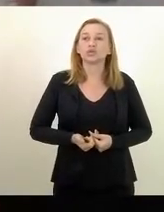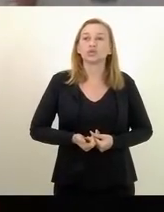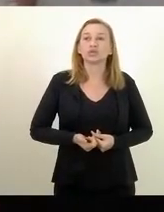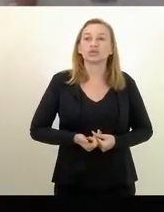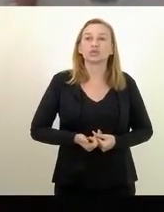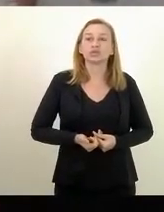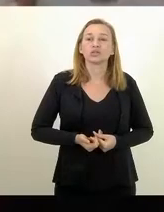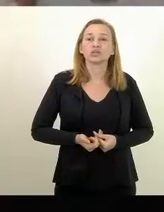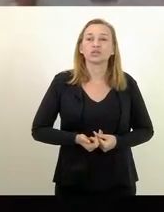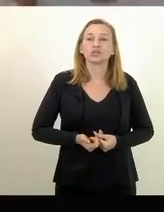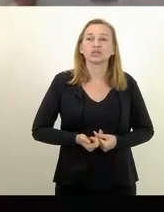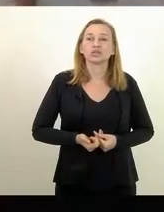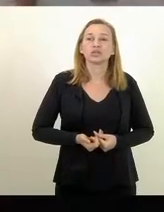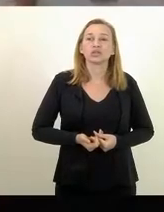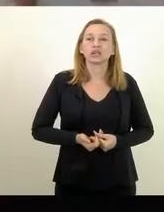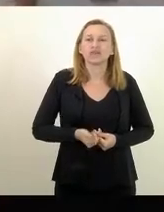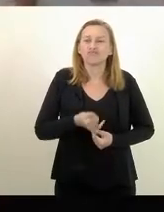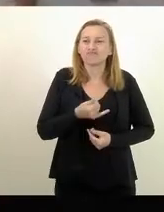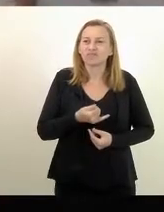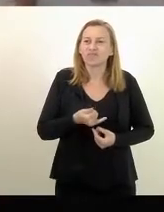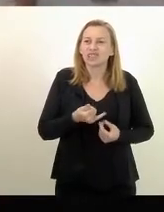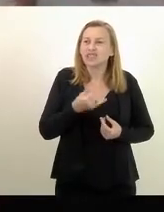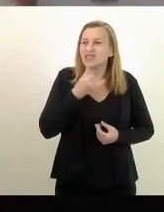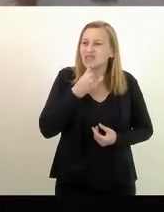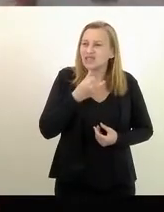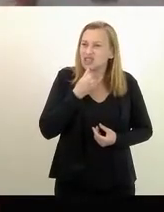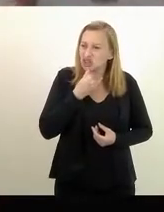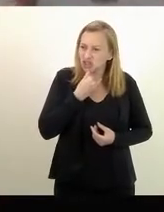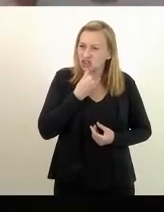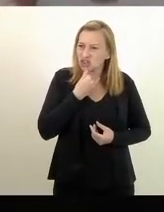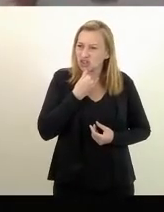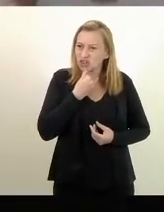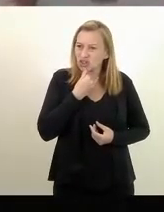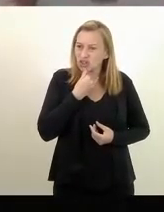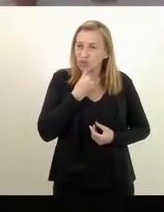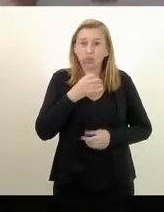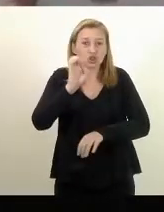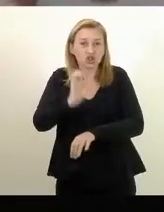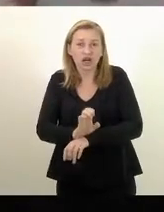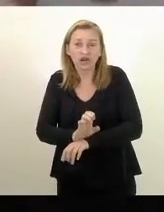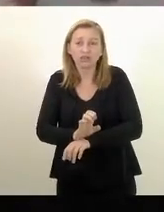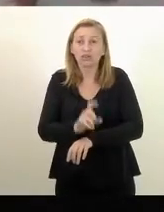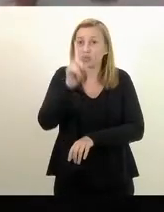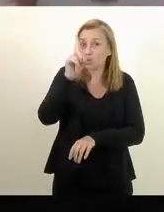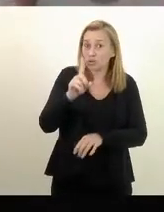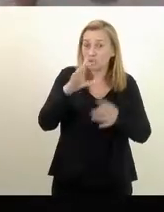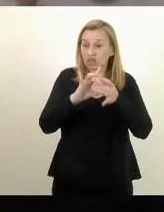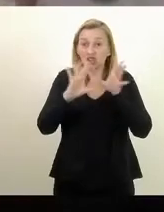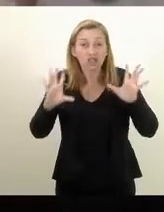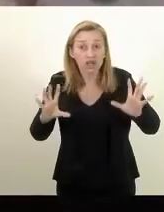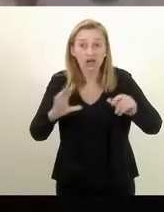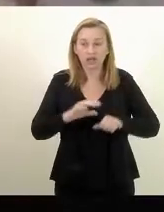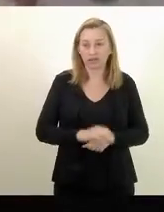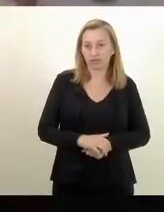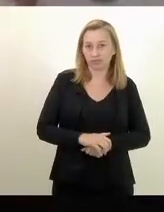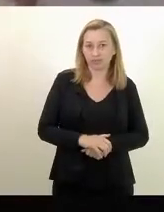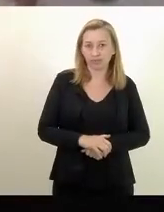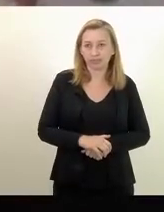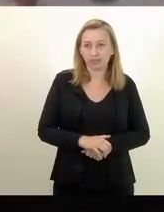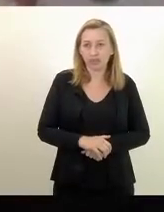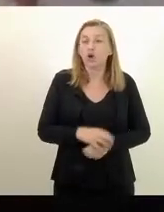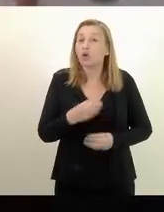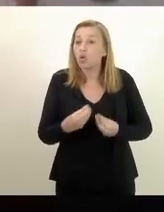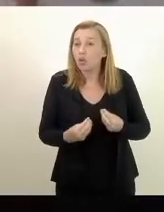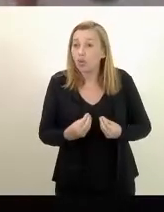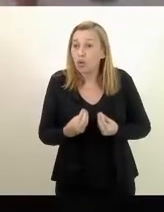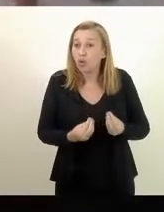ruptura completa com o Estado democrático de direito com a laicidade do Estado com